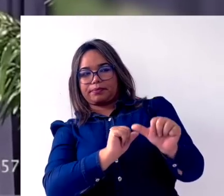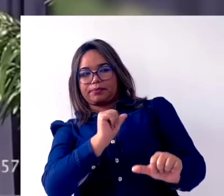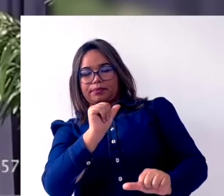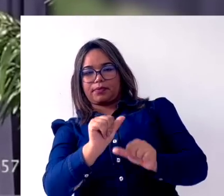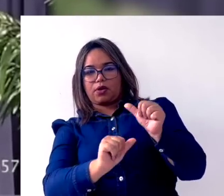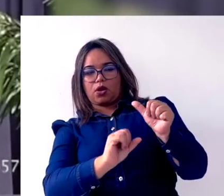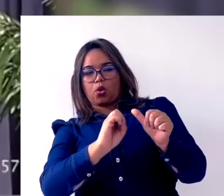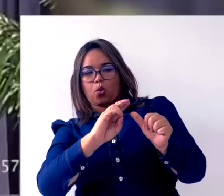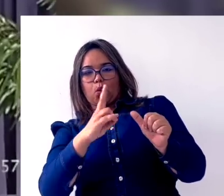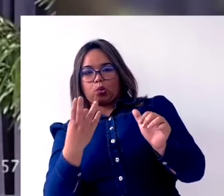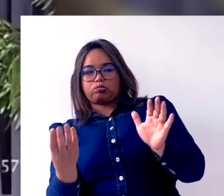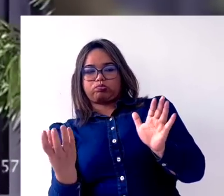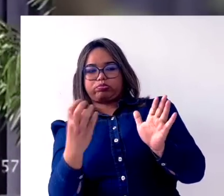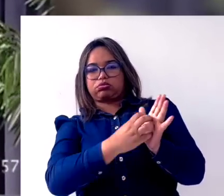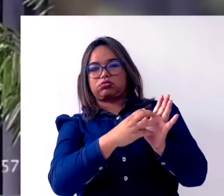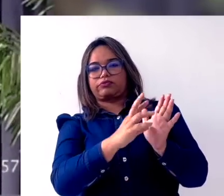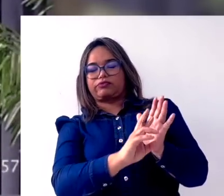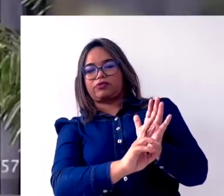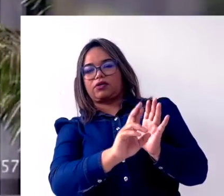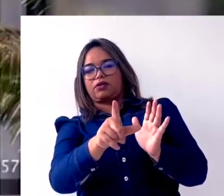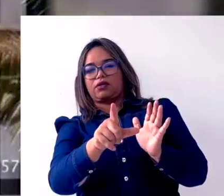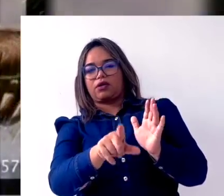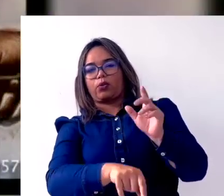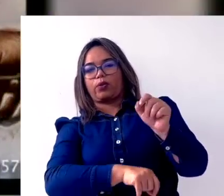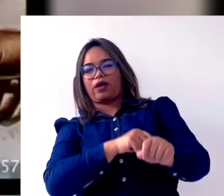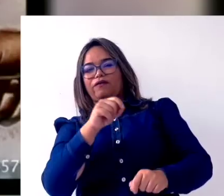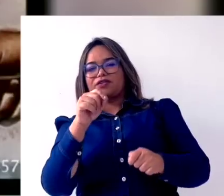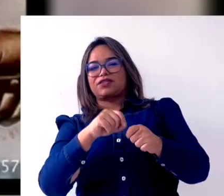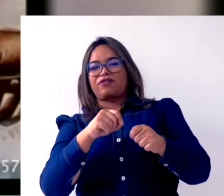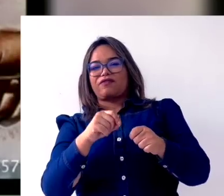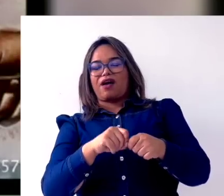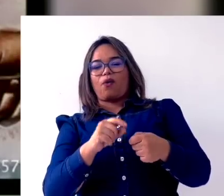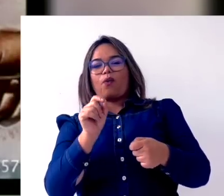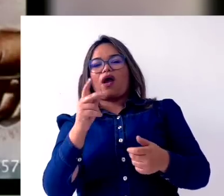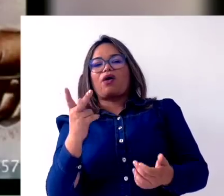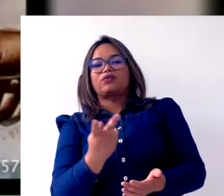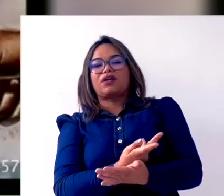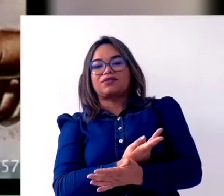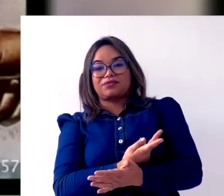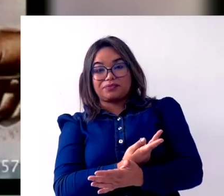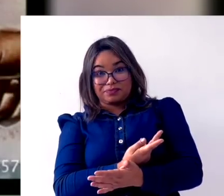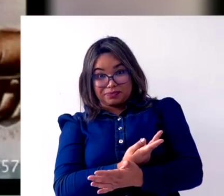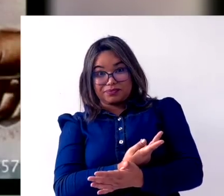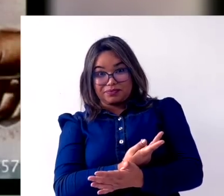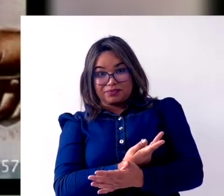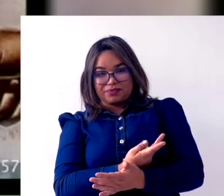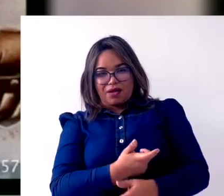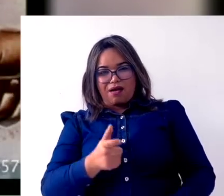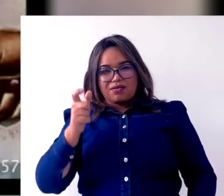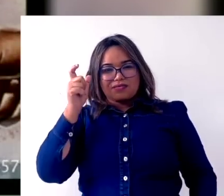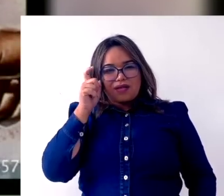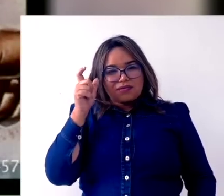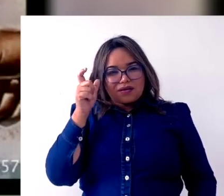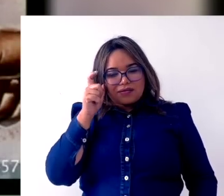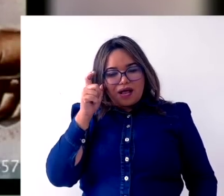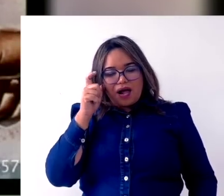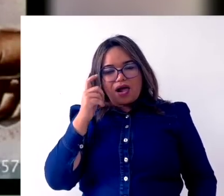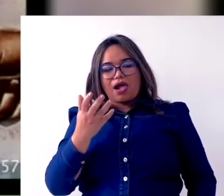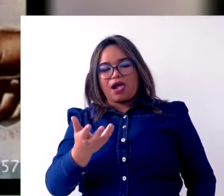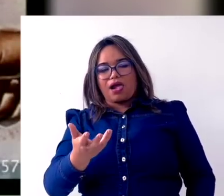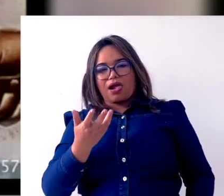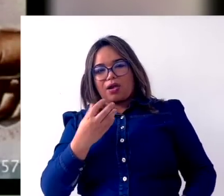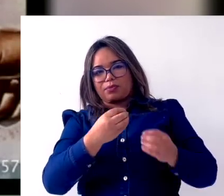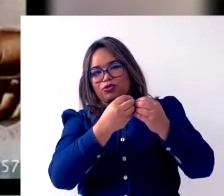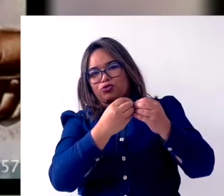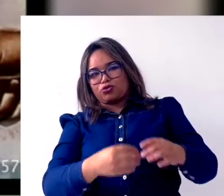selo diferente ali? O que você faz então? O que acontece então? Pois Satanás atacou o sábado, porque ele é o